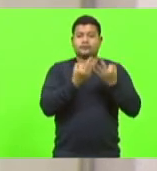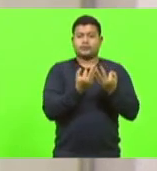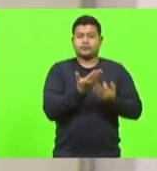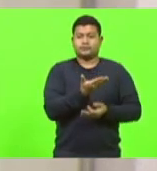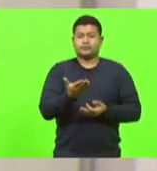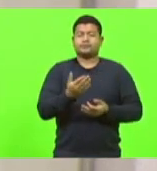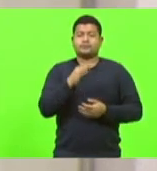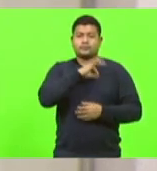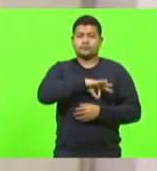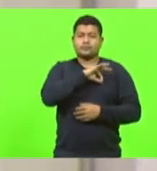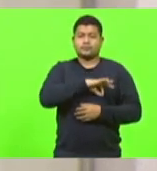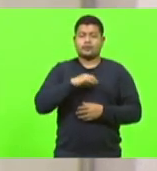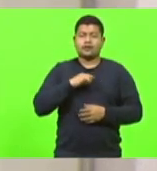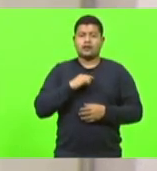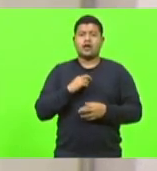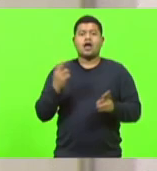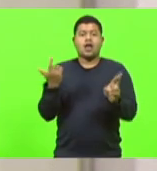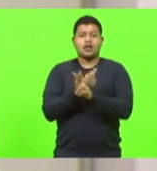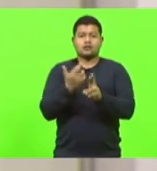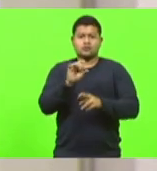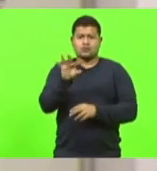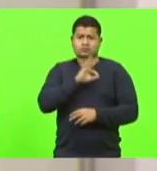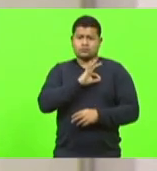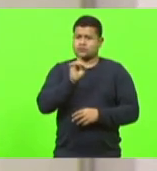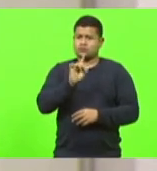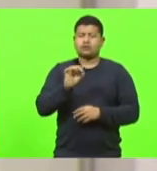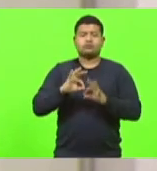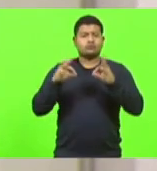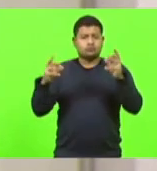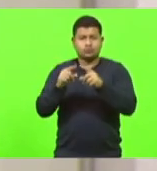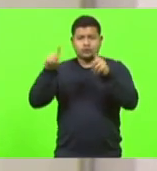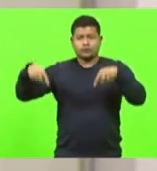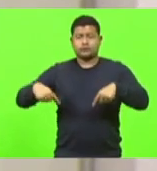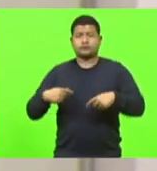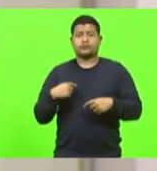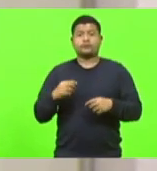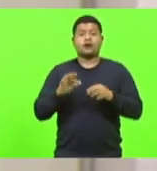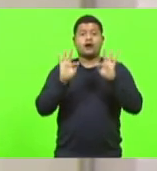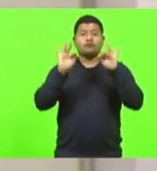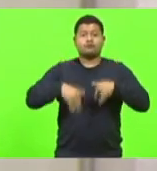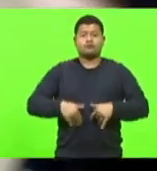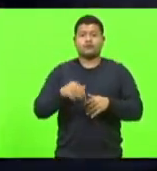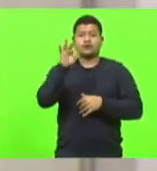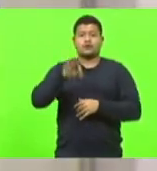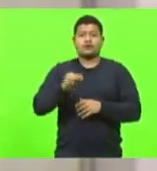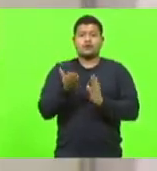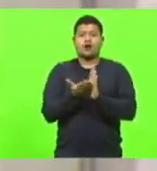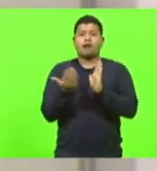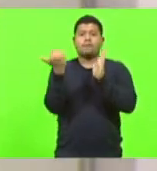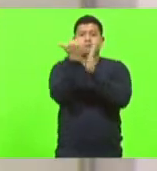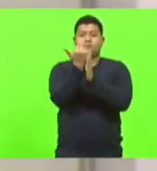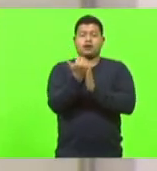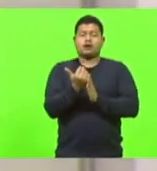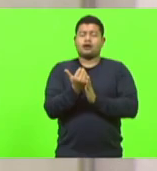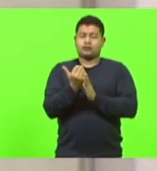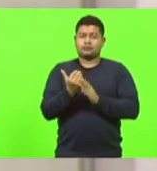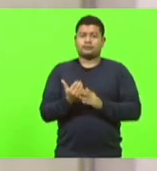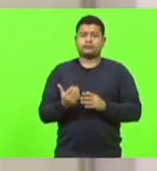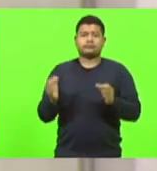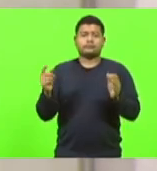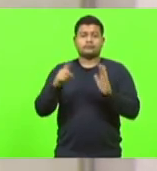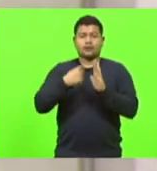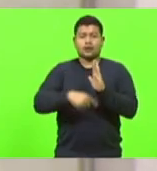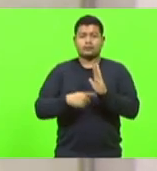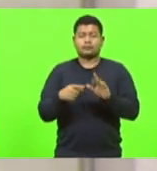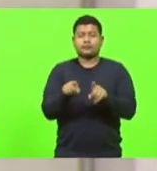em relação aos policiais foi acatado o fim da alíquota Extra foi acatado o aumento ainda na